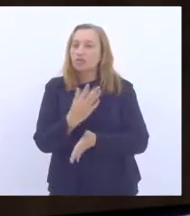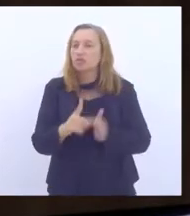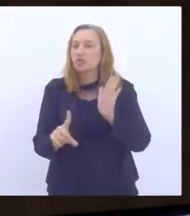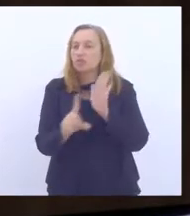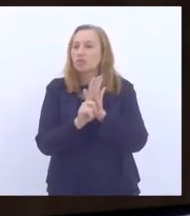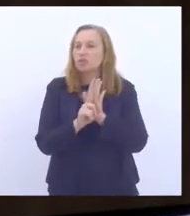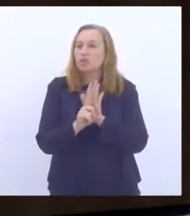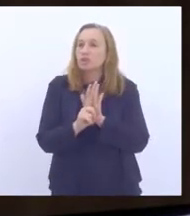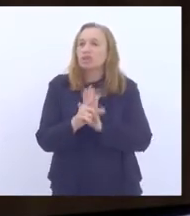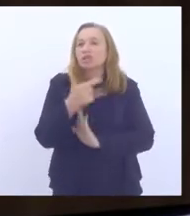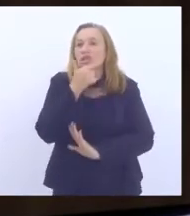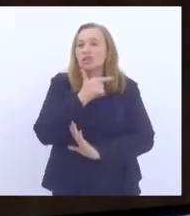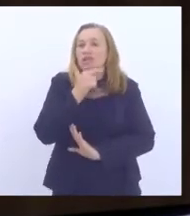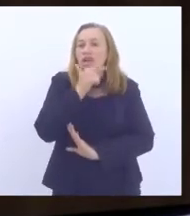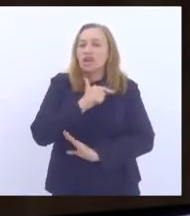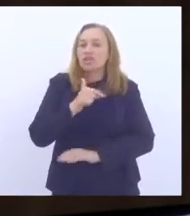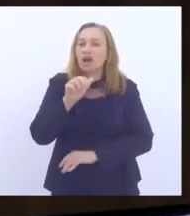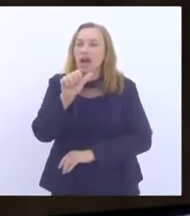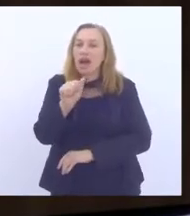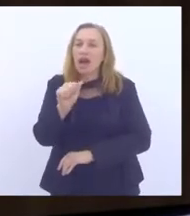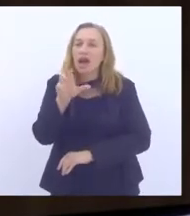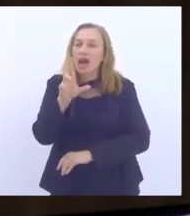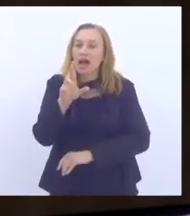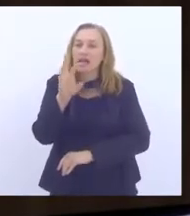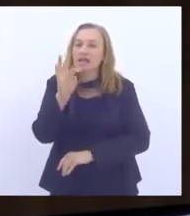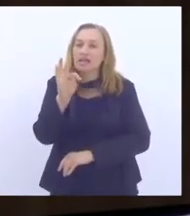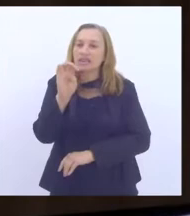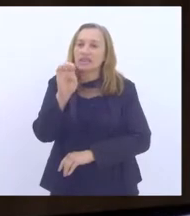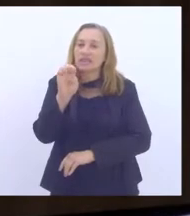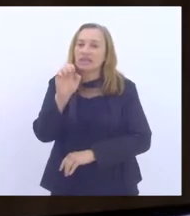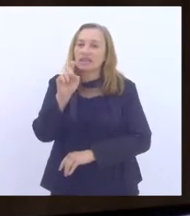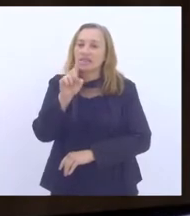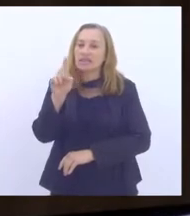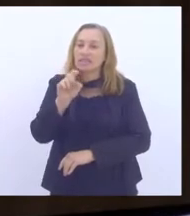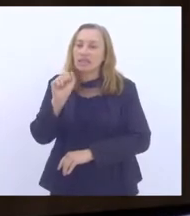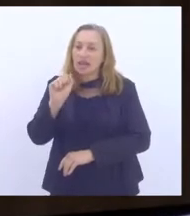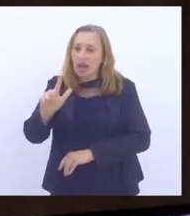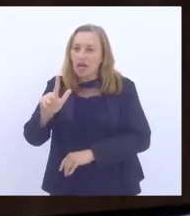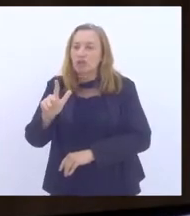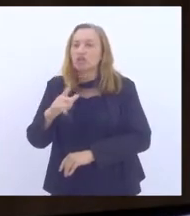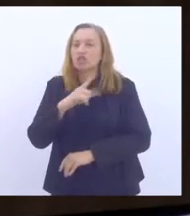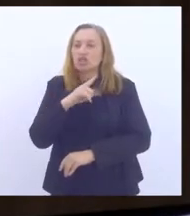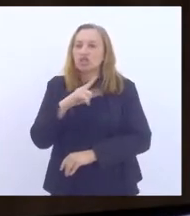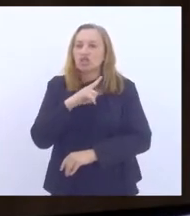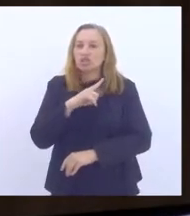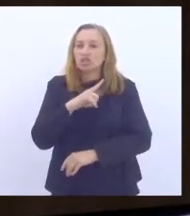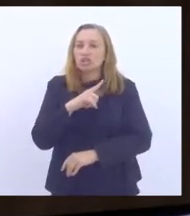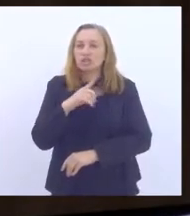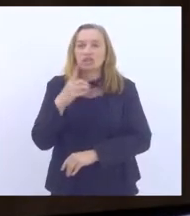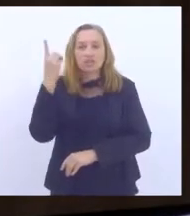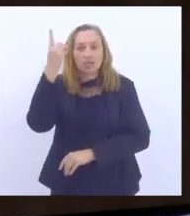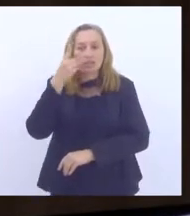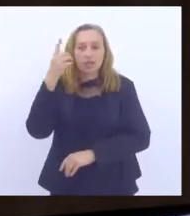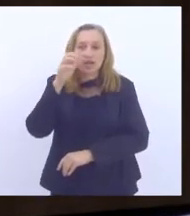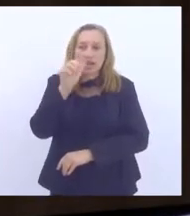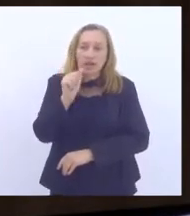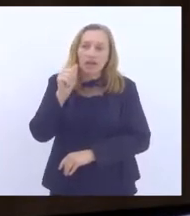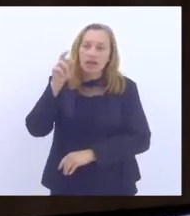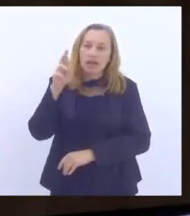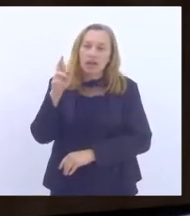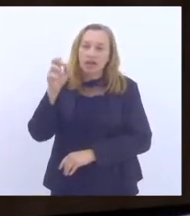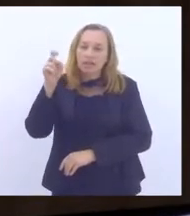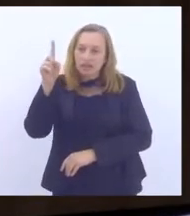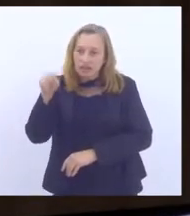sobre Queijos artesanais e tinha vento te havido Deputado André Corrêa a